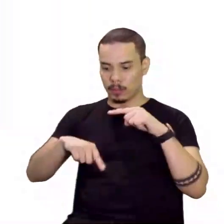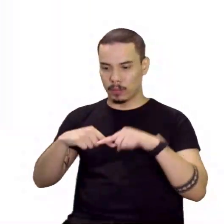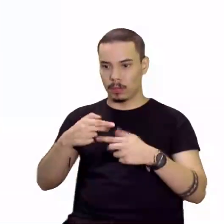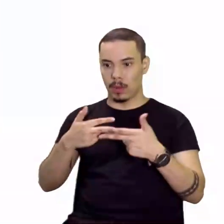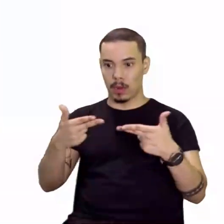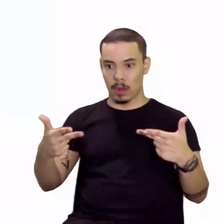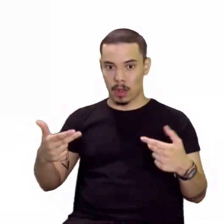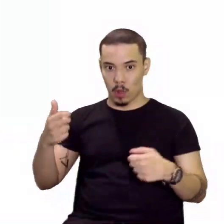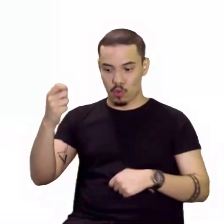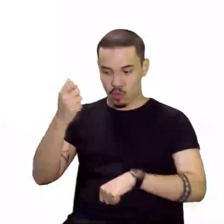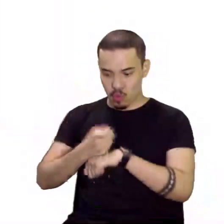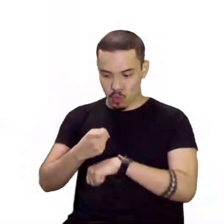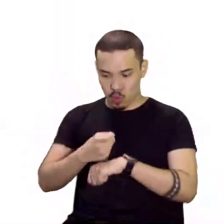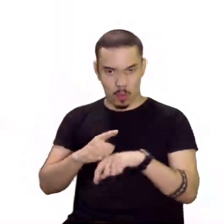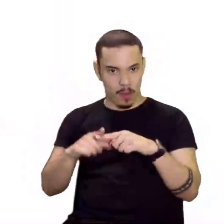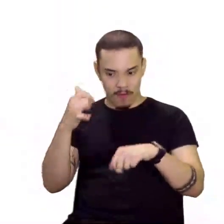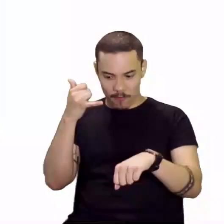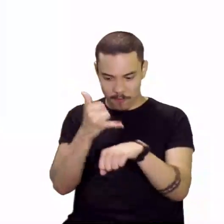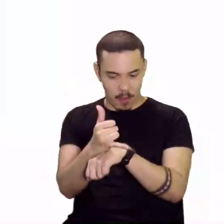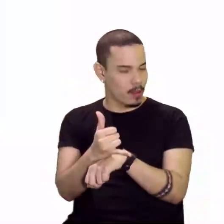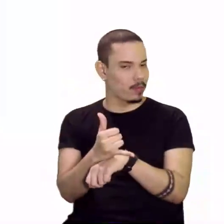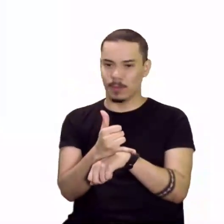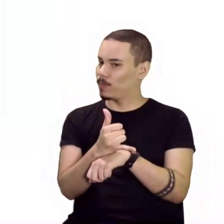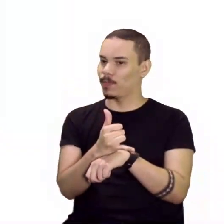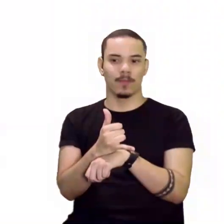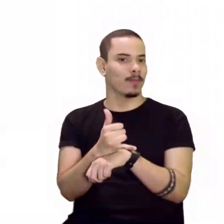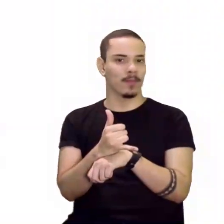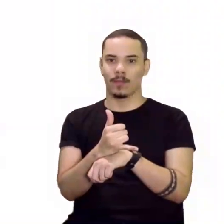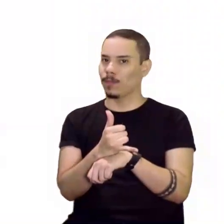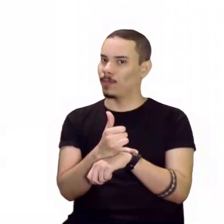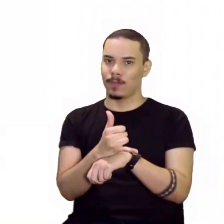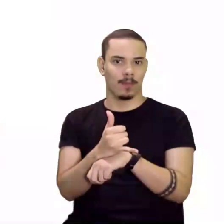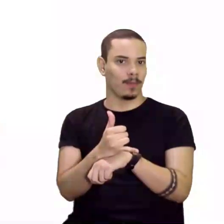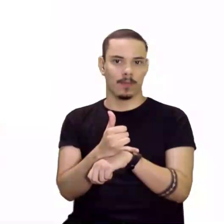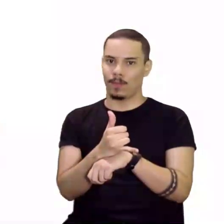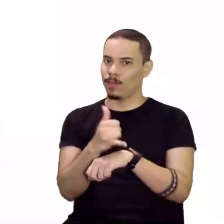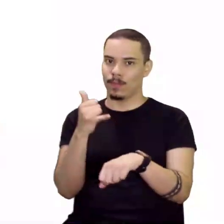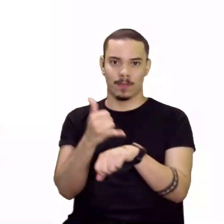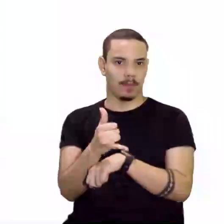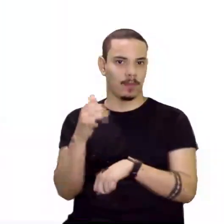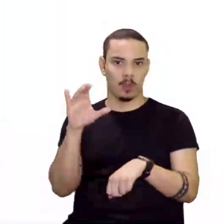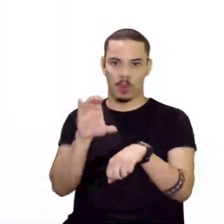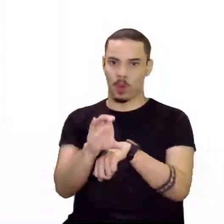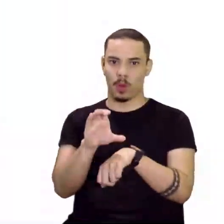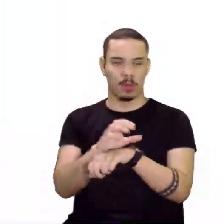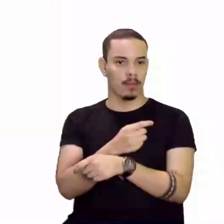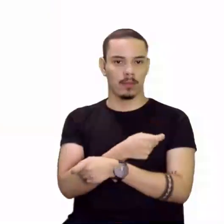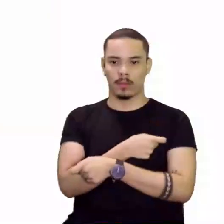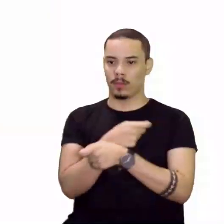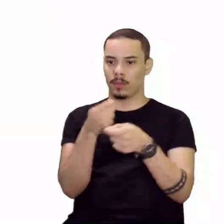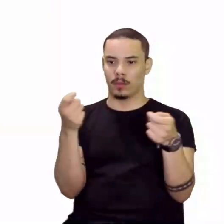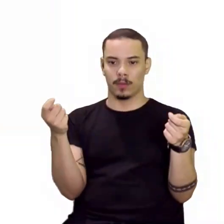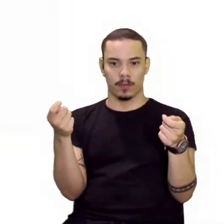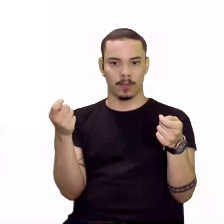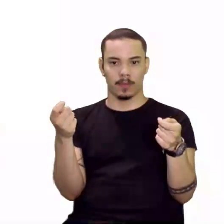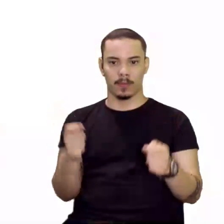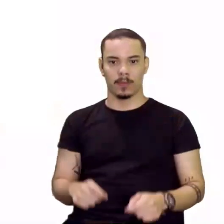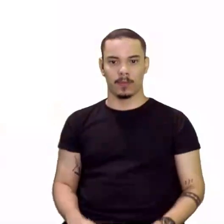mas ferro não fez. Ferro, manganês, cobre,